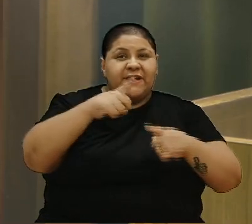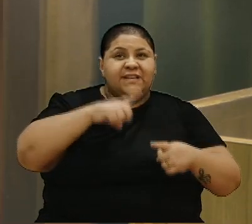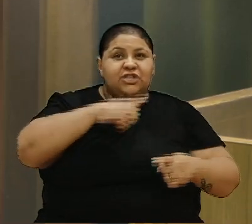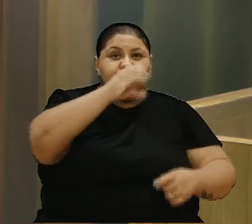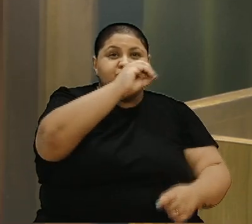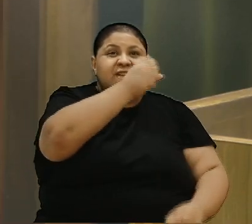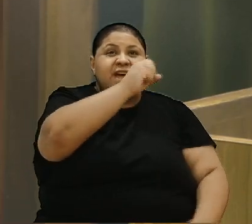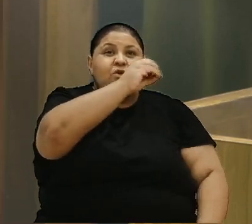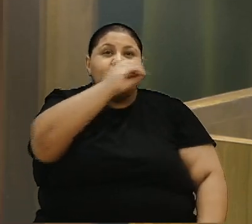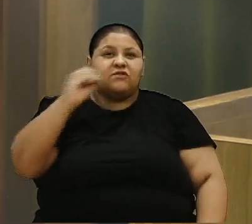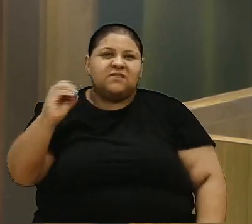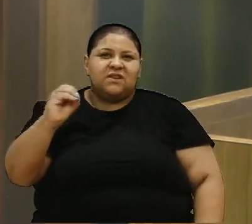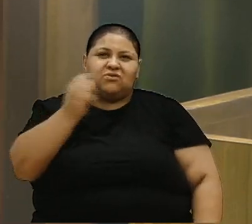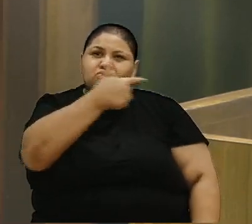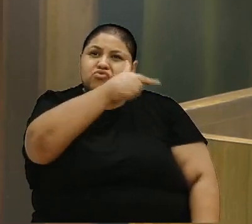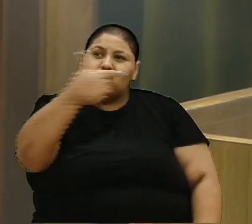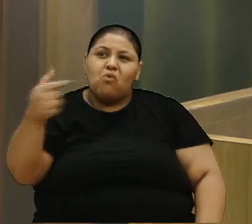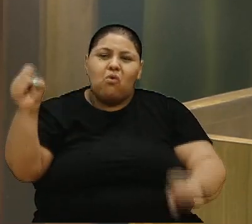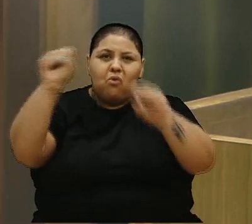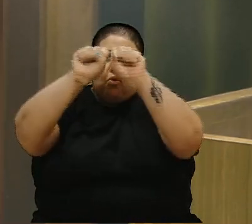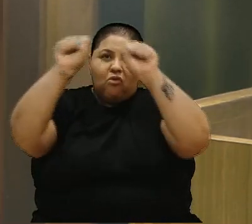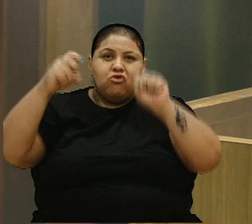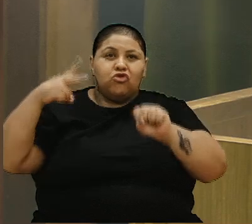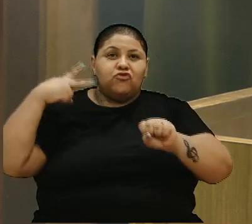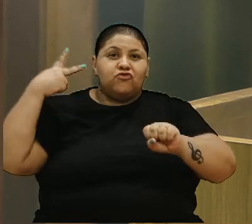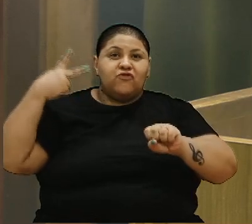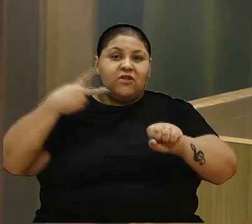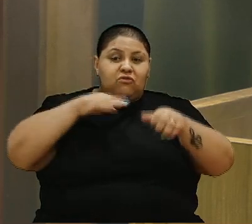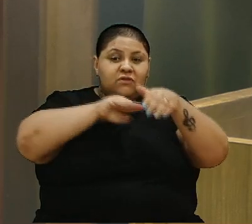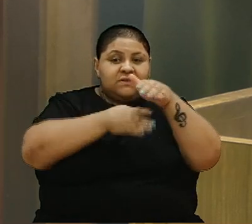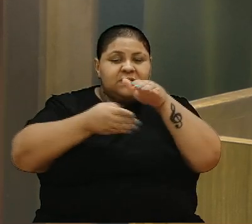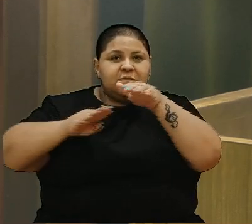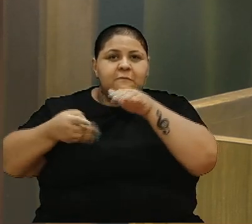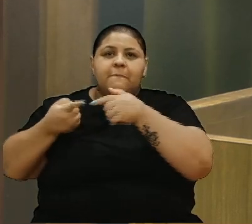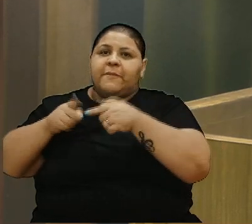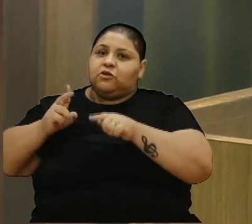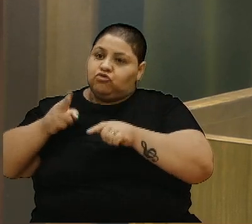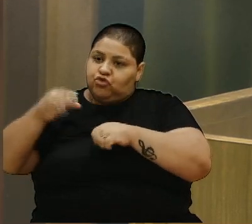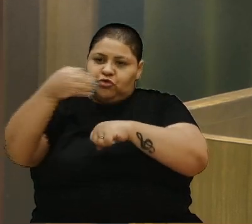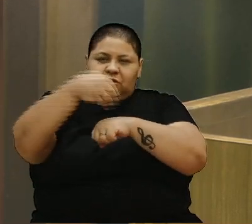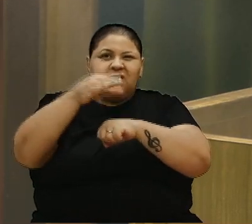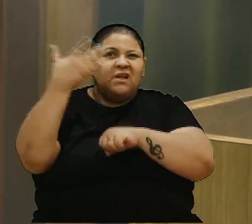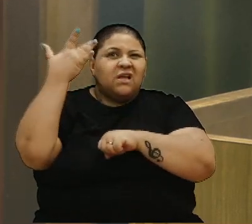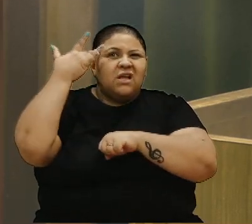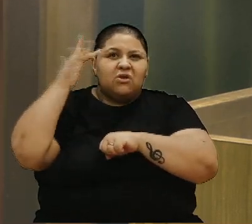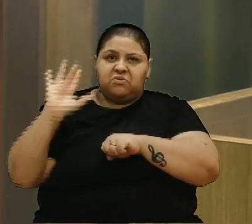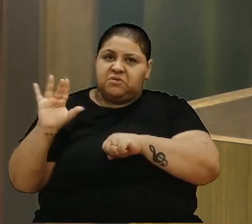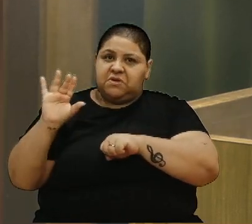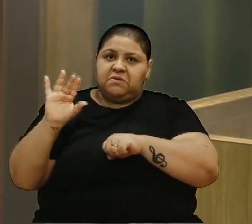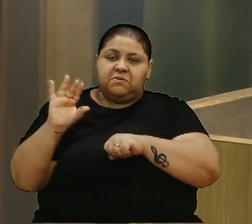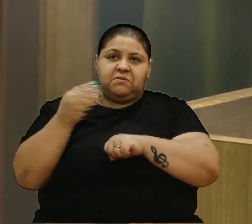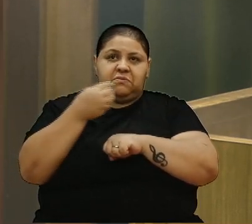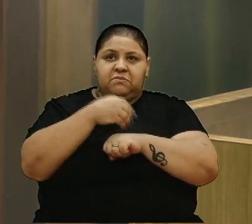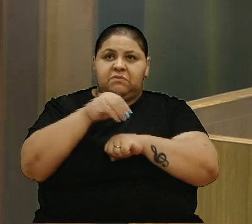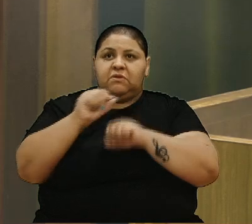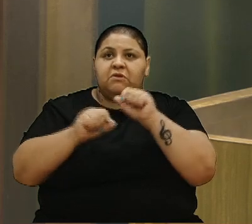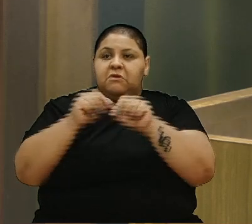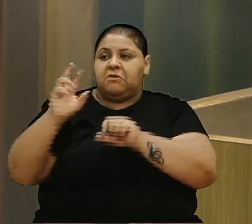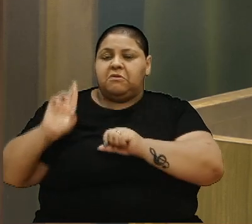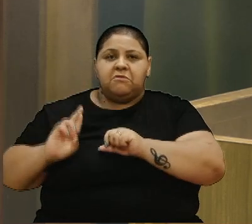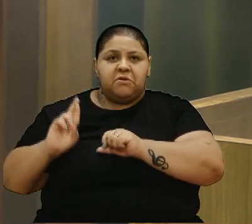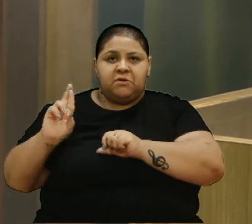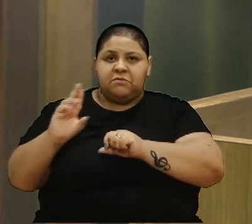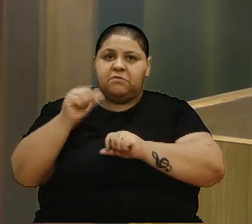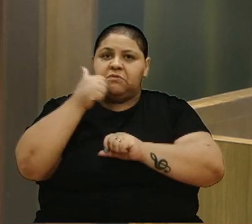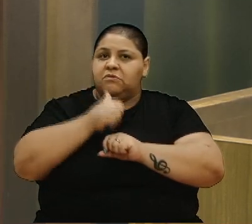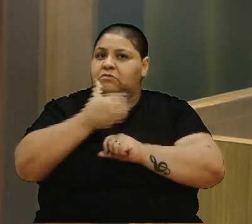ser um outro sistema. Então, os vereadores todos se adaptaram, mas seguiam com as indicações. Eu não sei para onde as indicações estão indo, quem é o responsável ou o